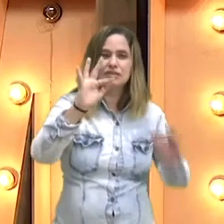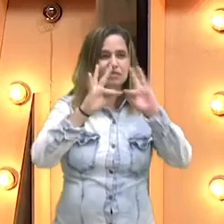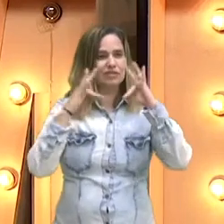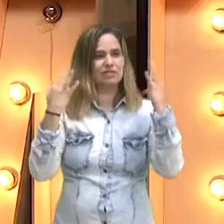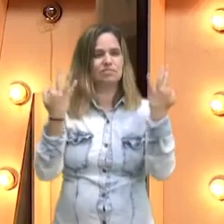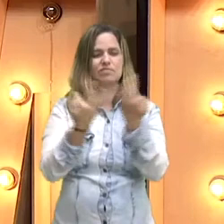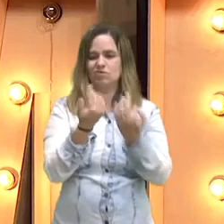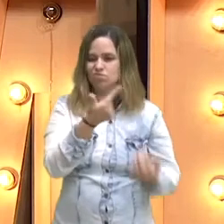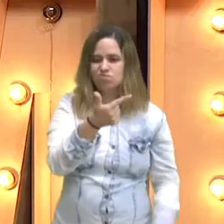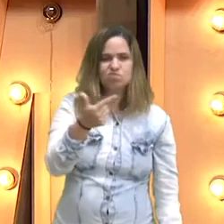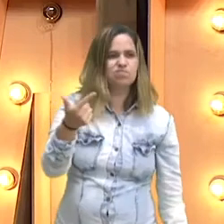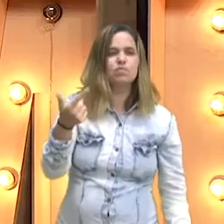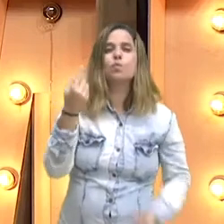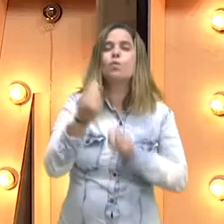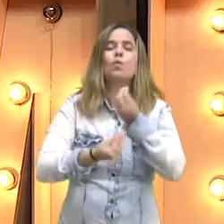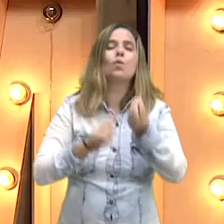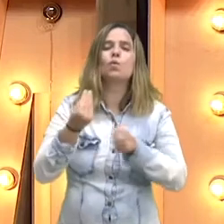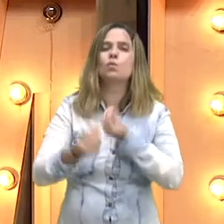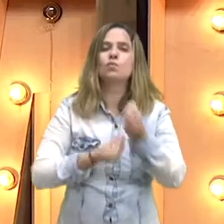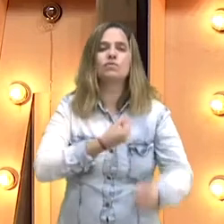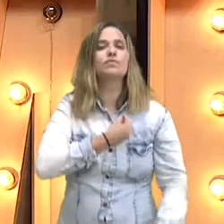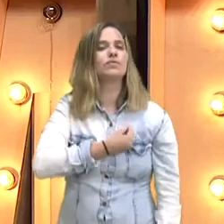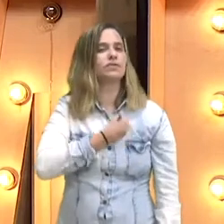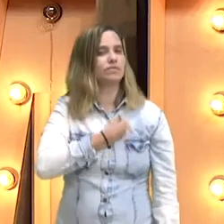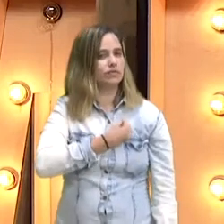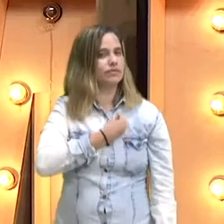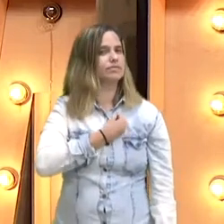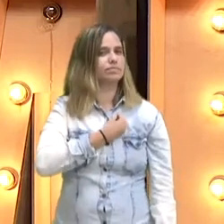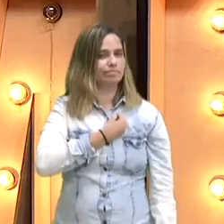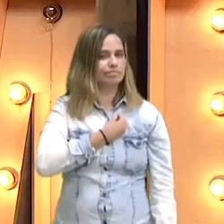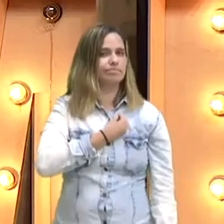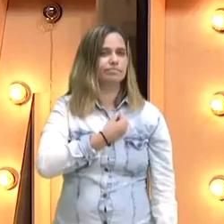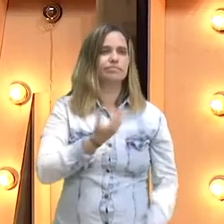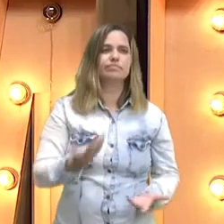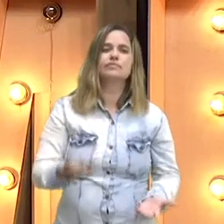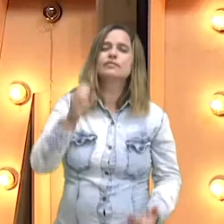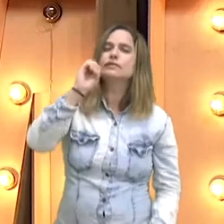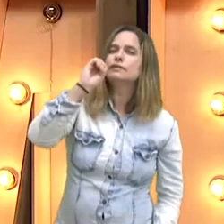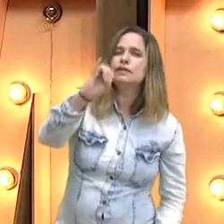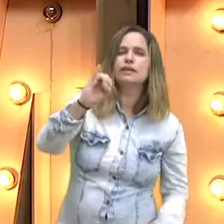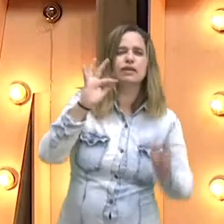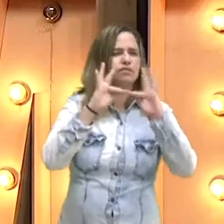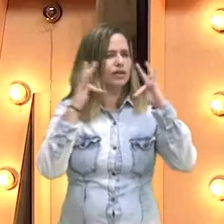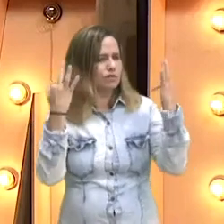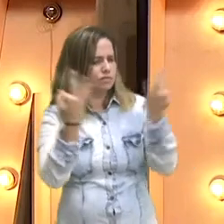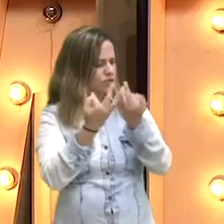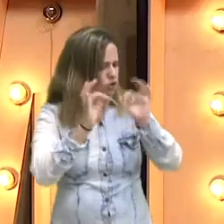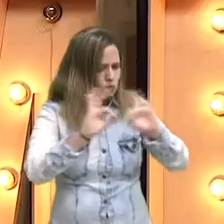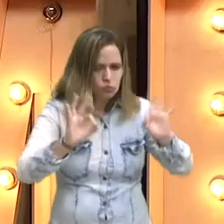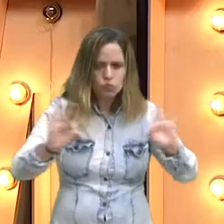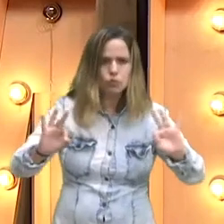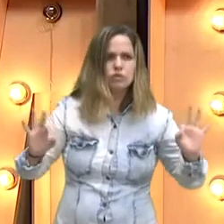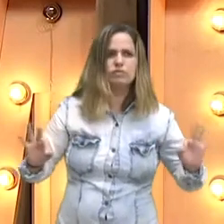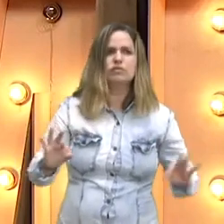está ausente da grandeza da vida. Sem família, uma pessoa não tem o que há de mais precioso,